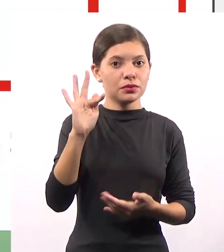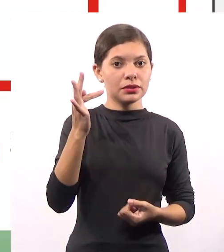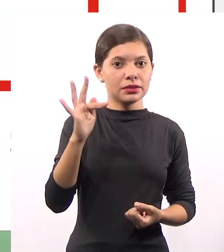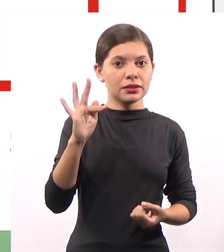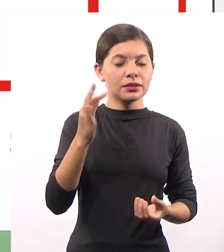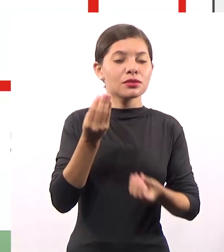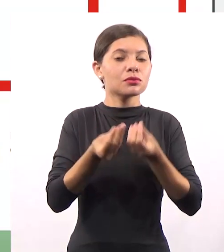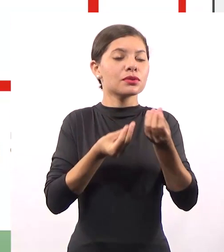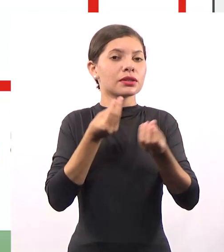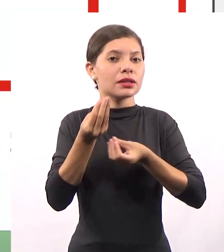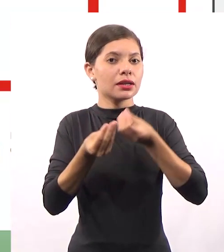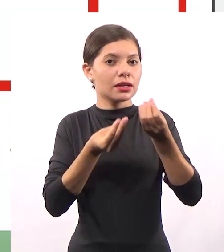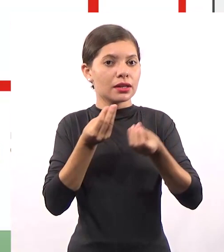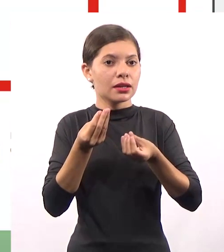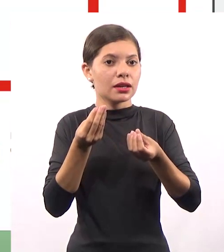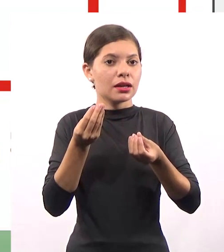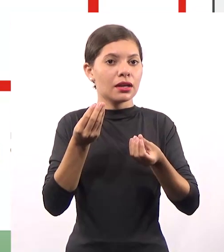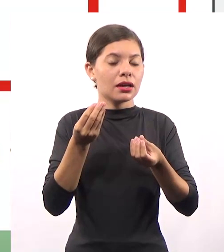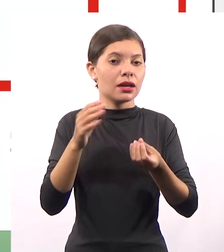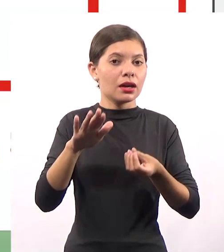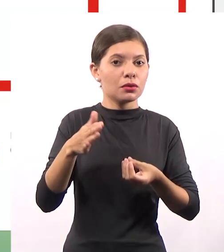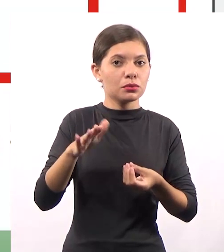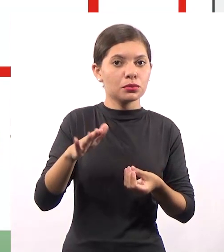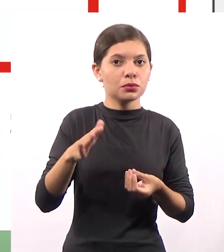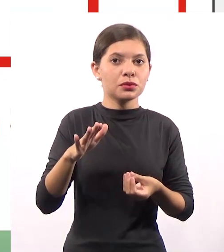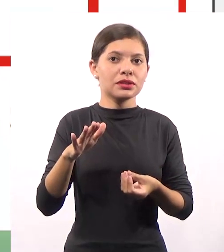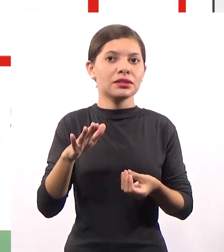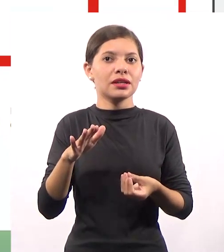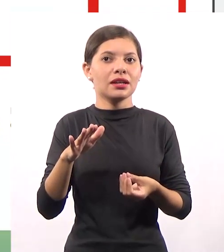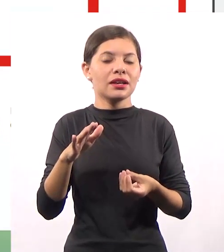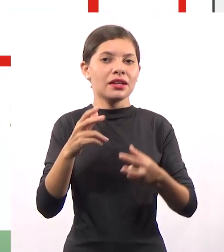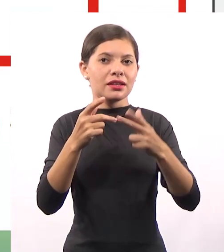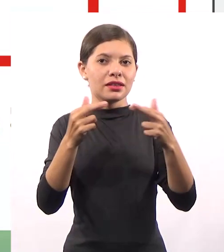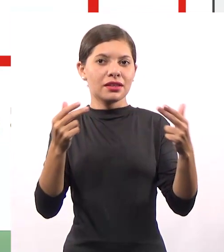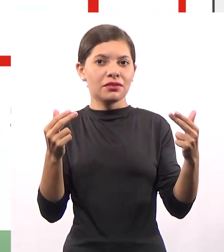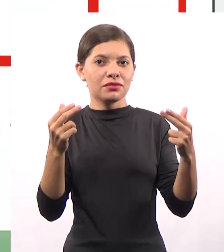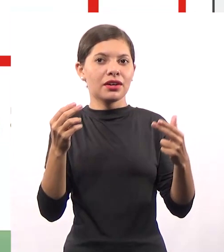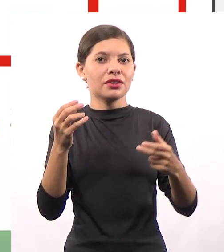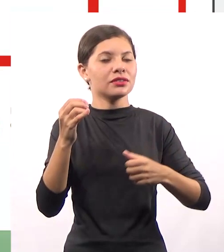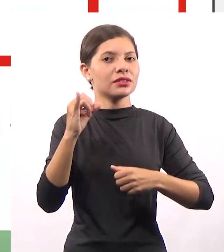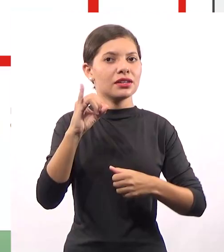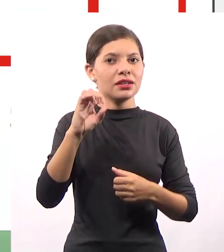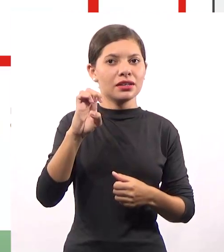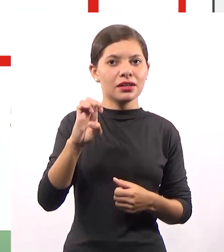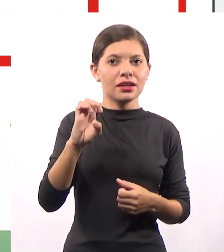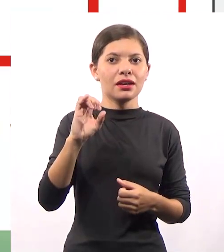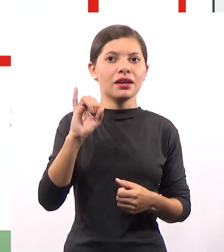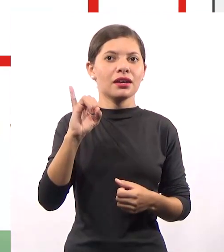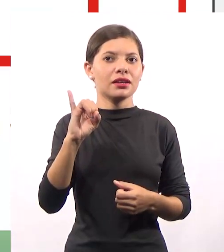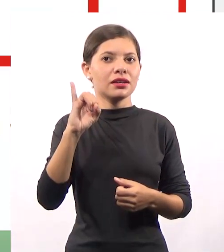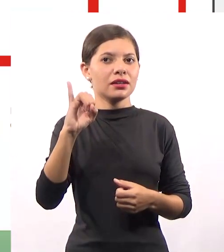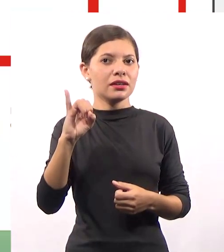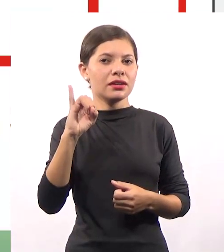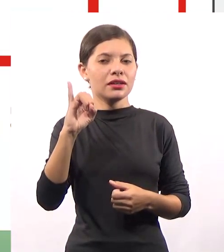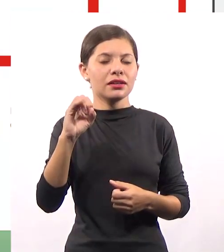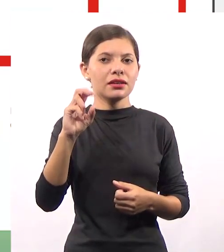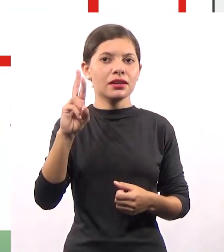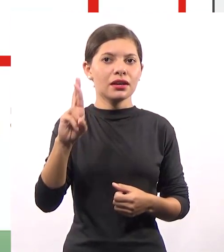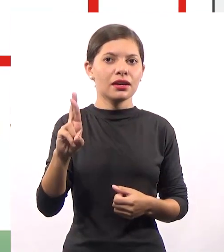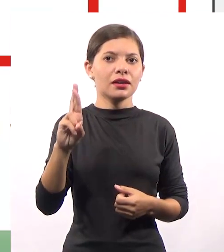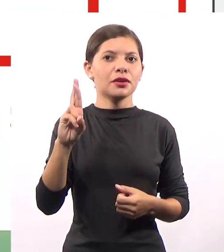esses impostos federais, que são quais? Dentre eles são o IE, o II, o R, o IPI, o IOF, o